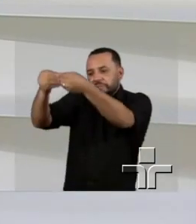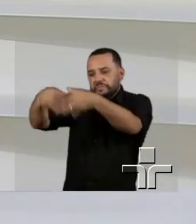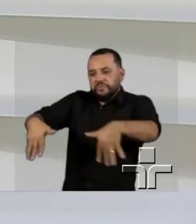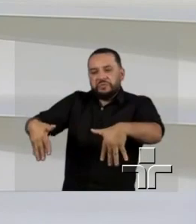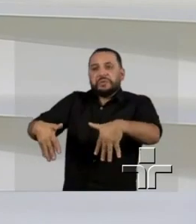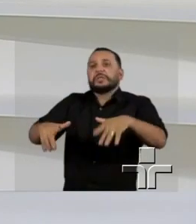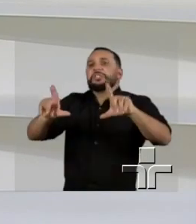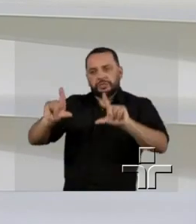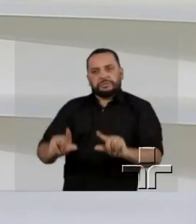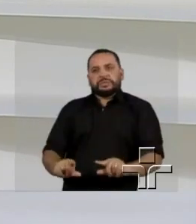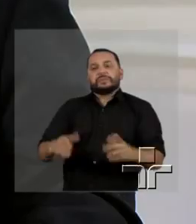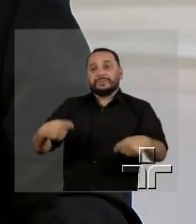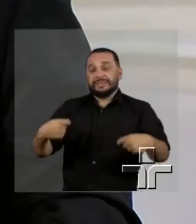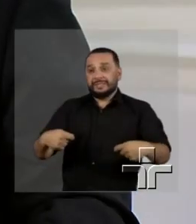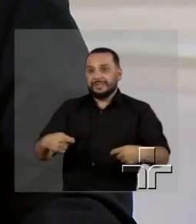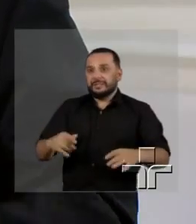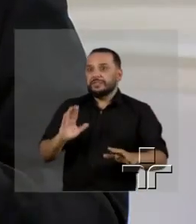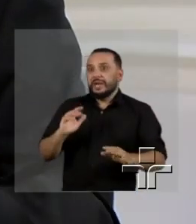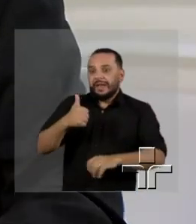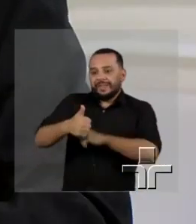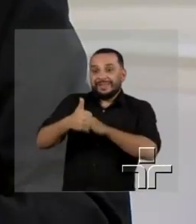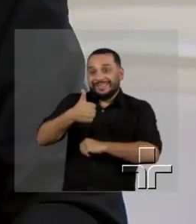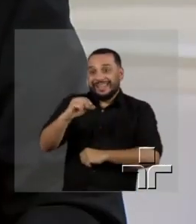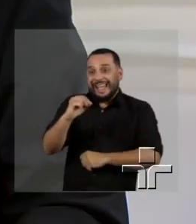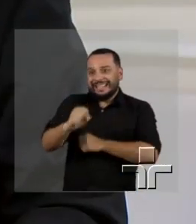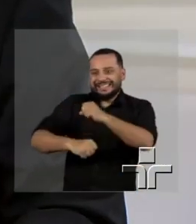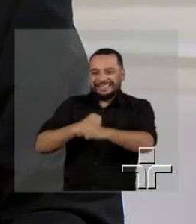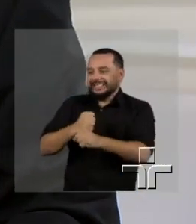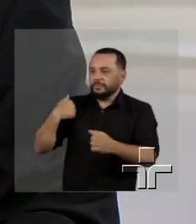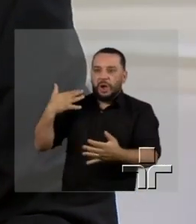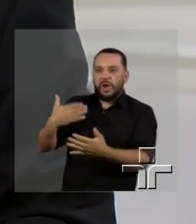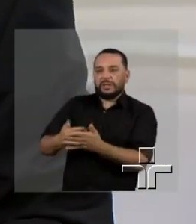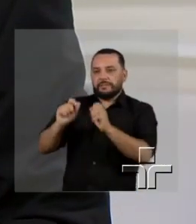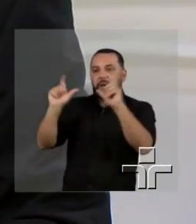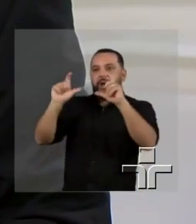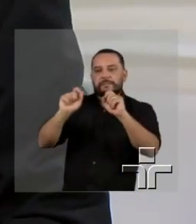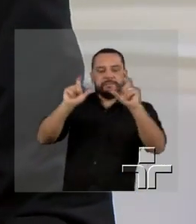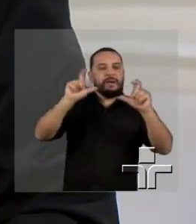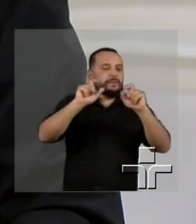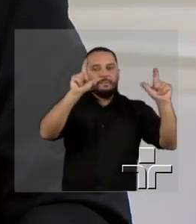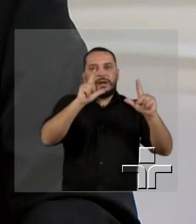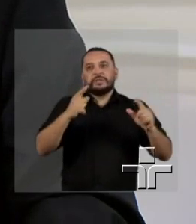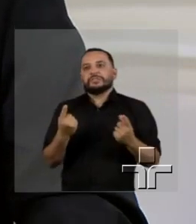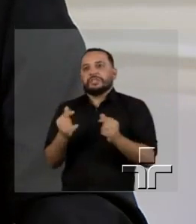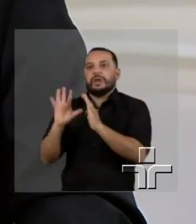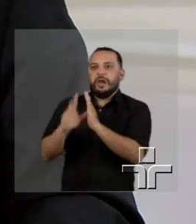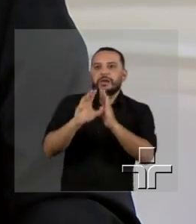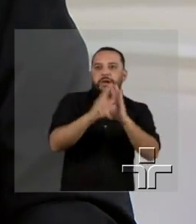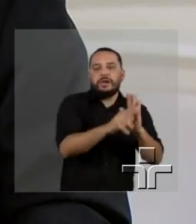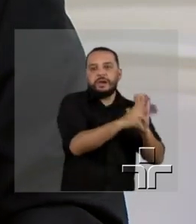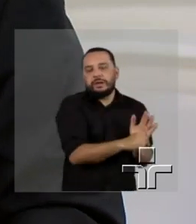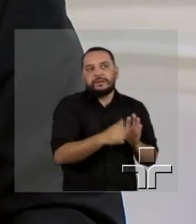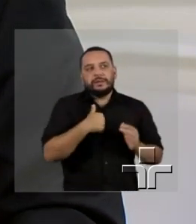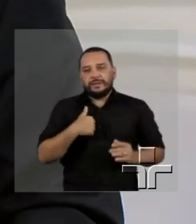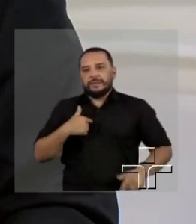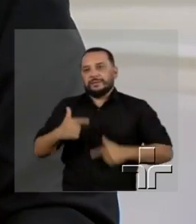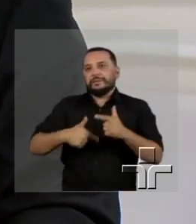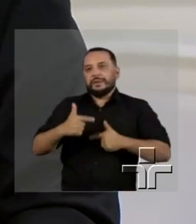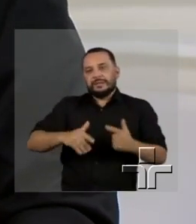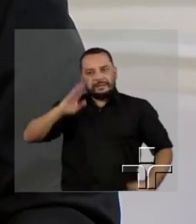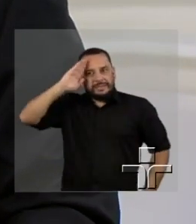nacionais, e, eventualmente, esse outro grupo tem uma visão diferente? Eu queria entender se há uma diferença